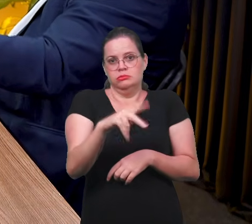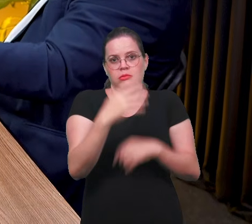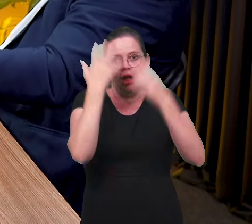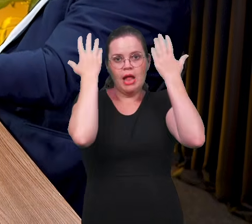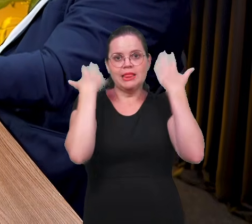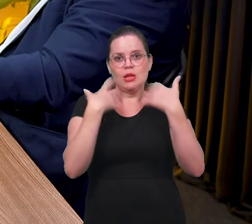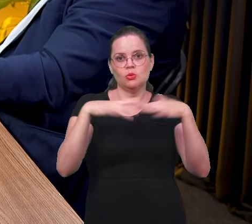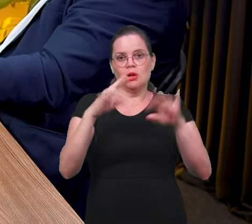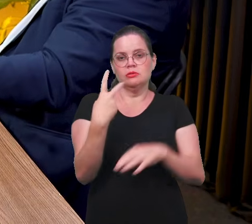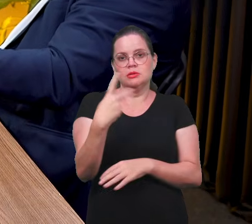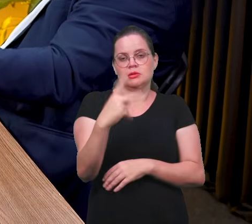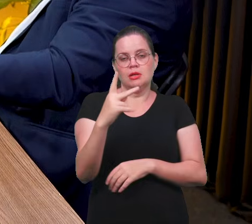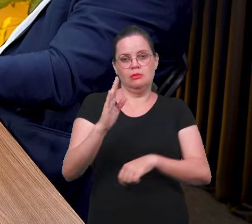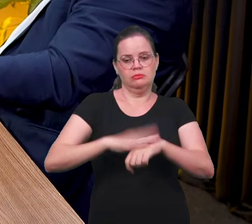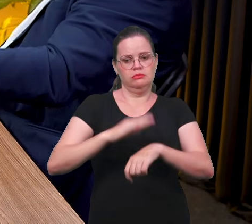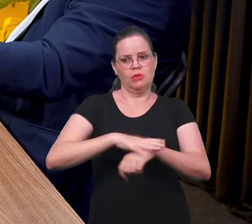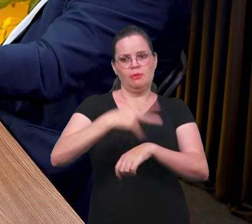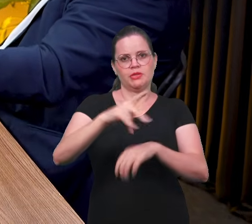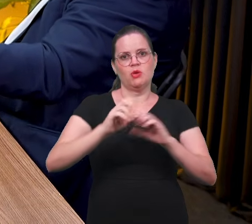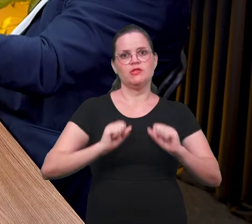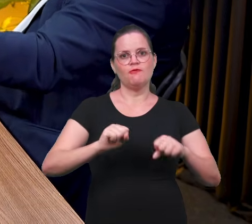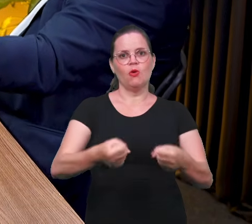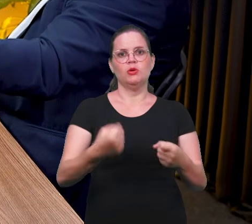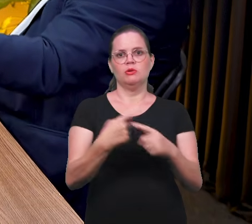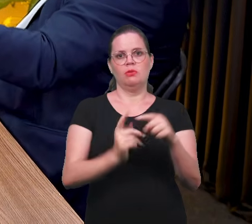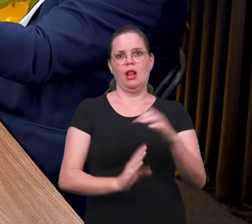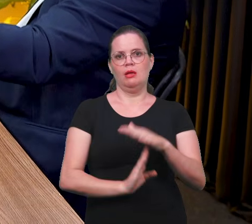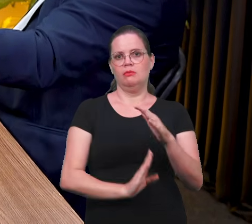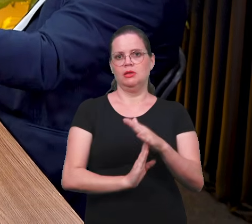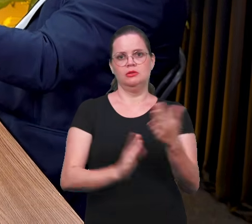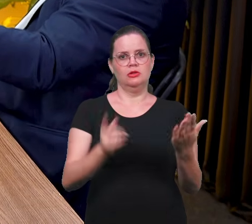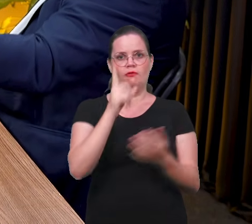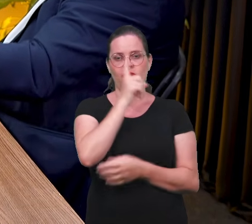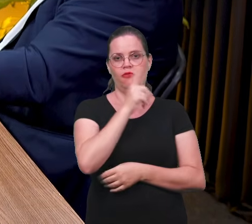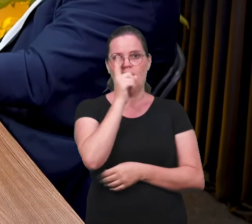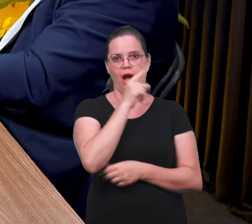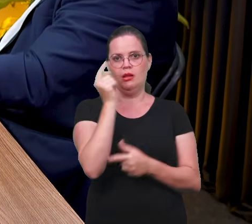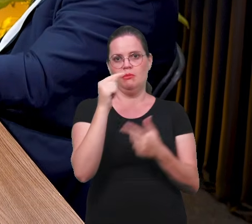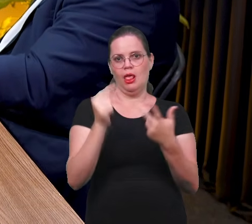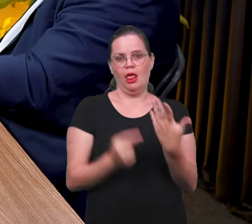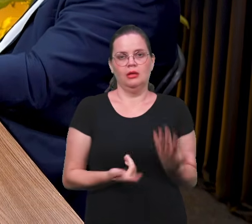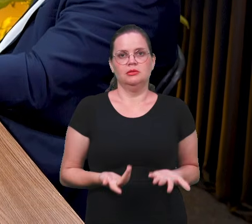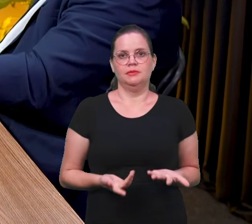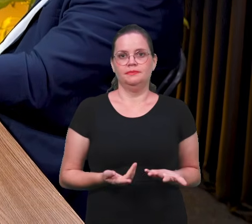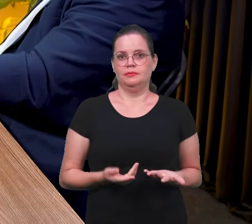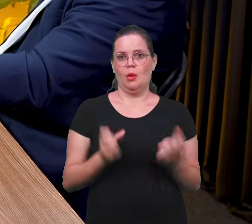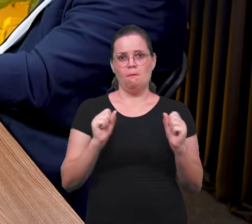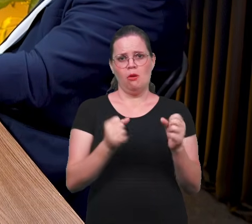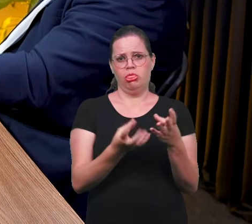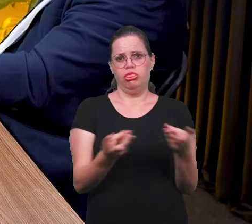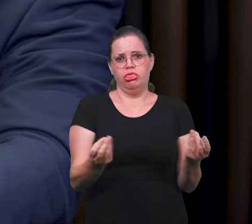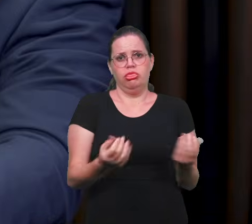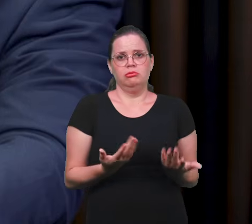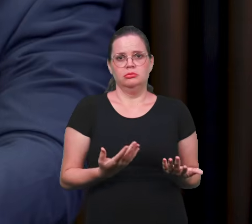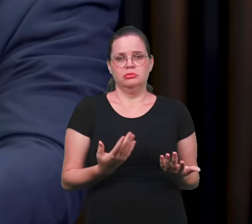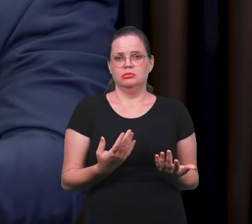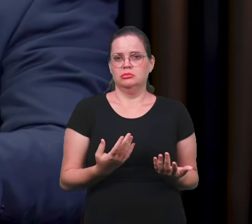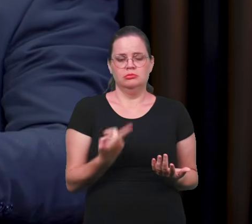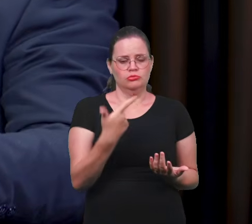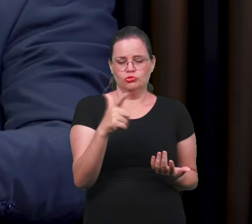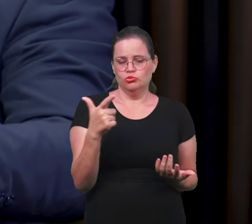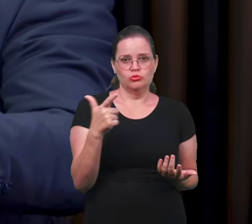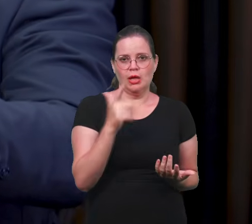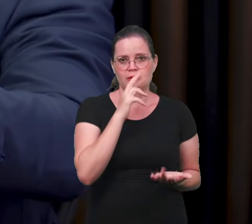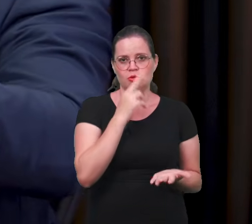Dentro das medidas dele, da condição dele, que é limitada, temporal, falível, perecível. Mas quando